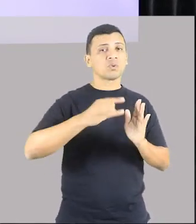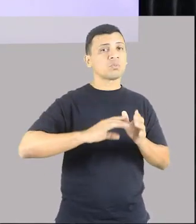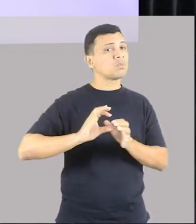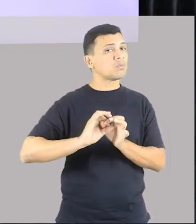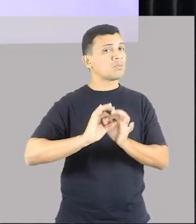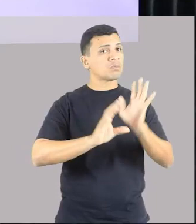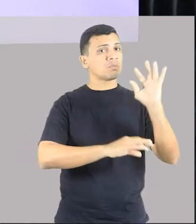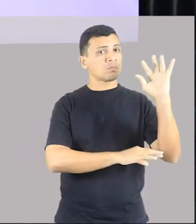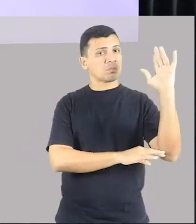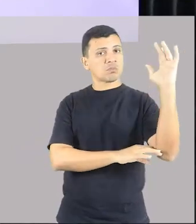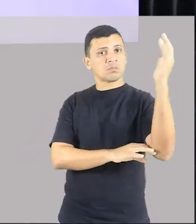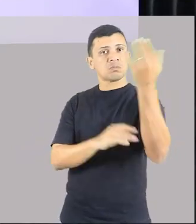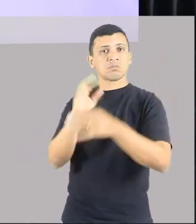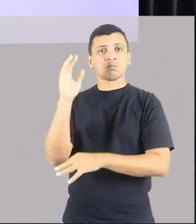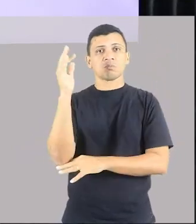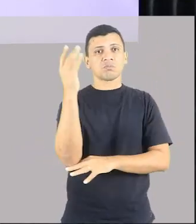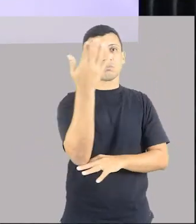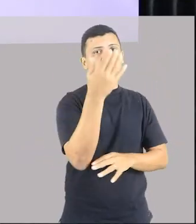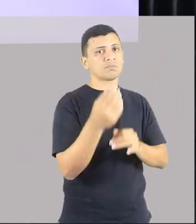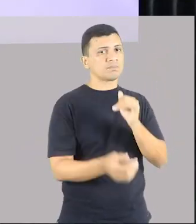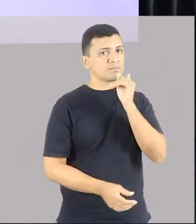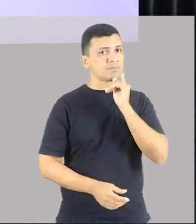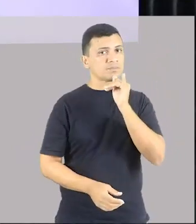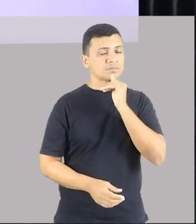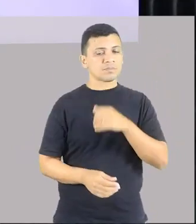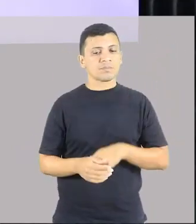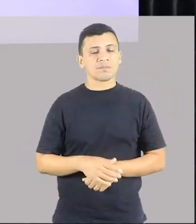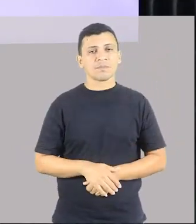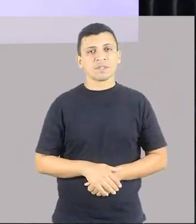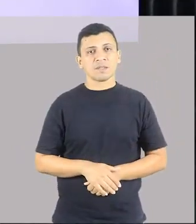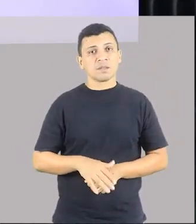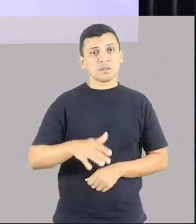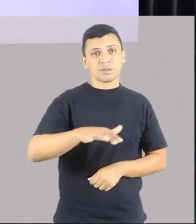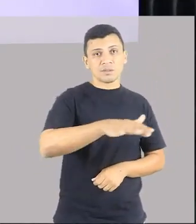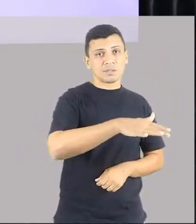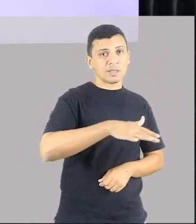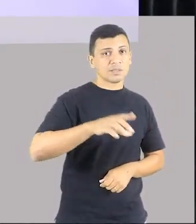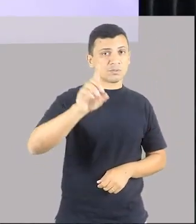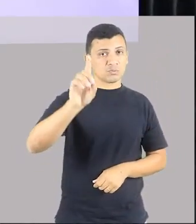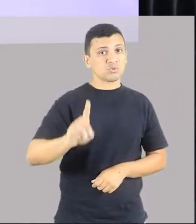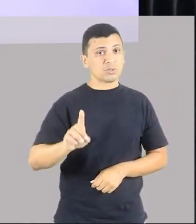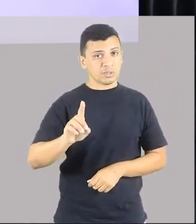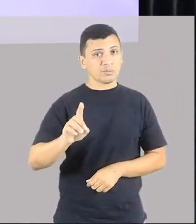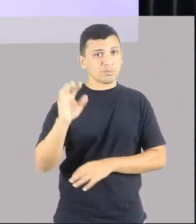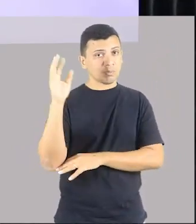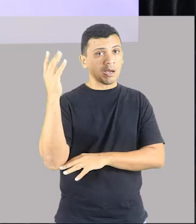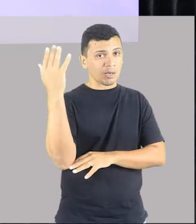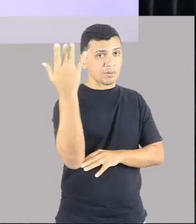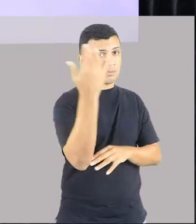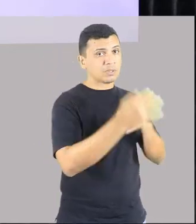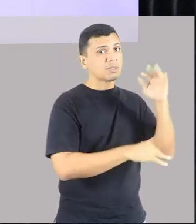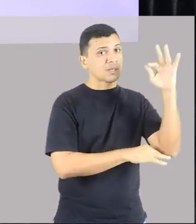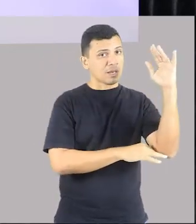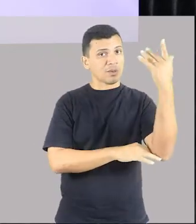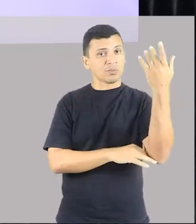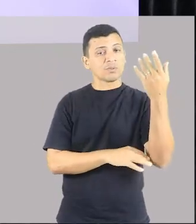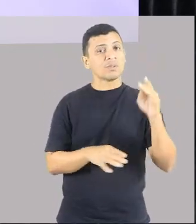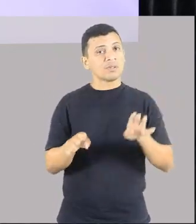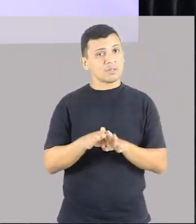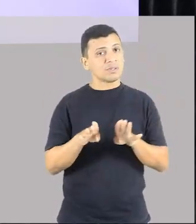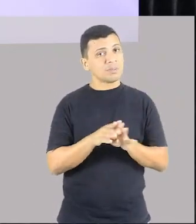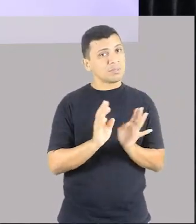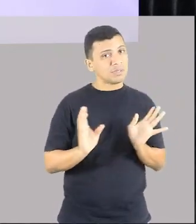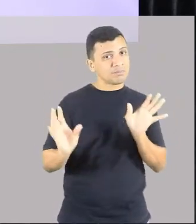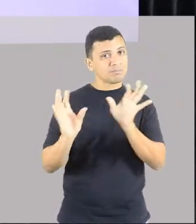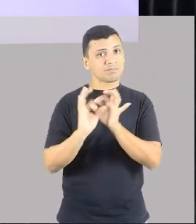de supressão de vegetação, por exemplo. A gente está falando aqui, já entrando na área do direito ambiental, que também está englobado aqui no